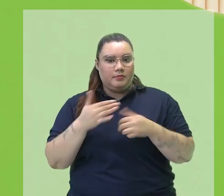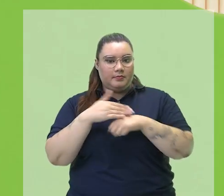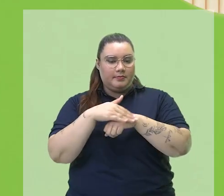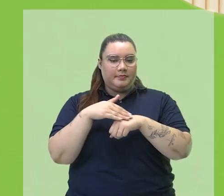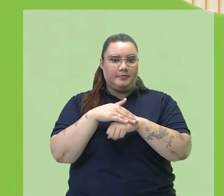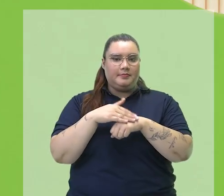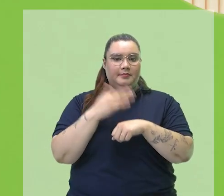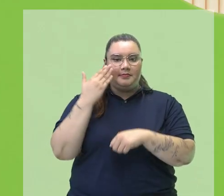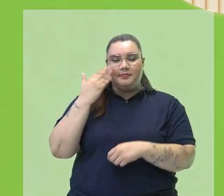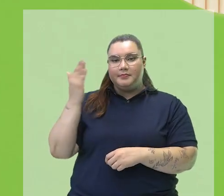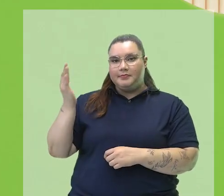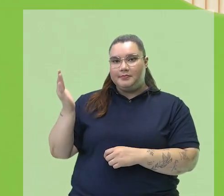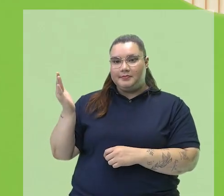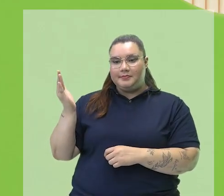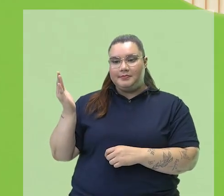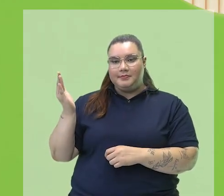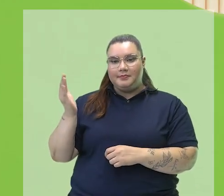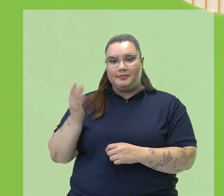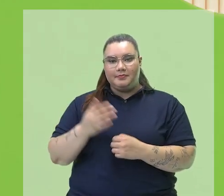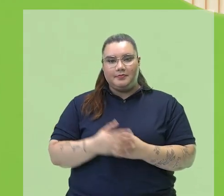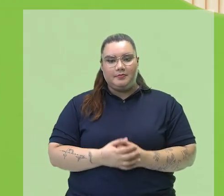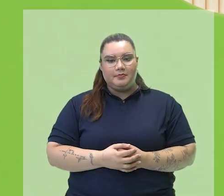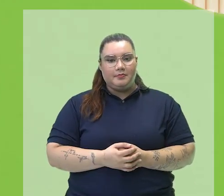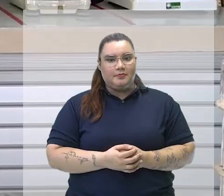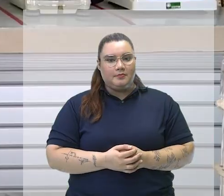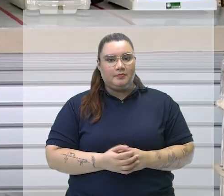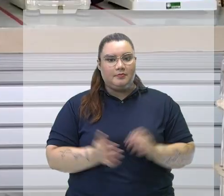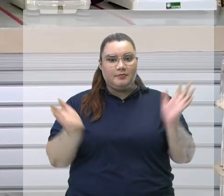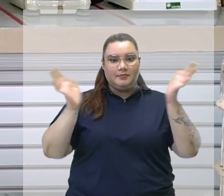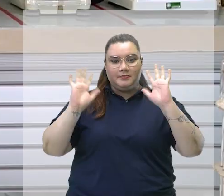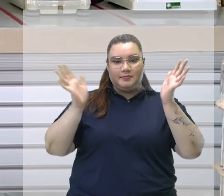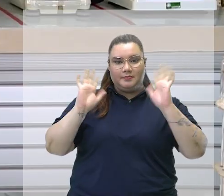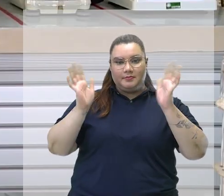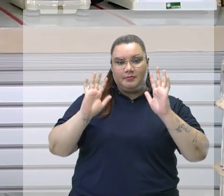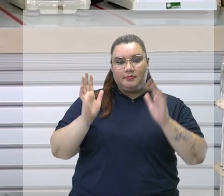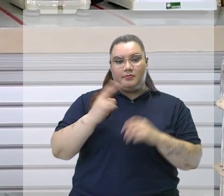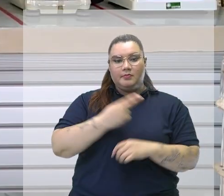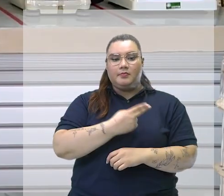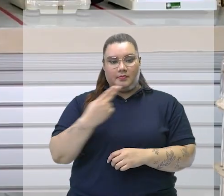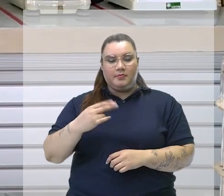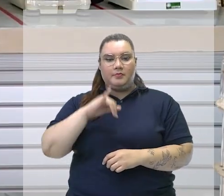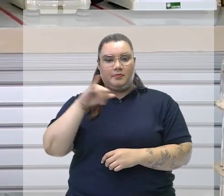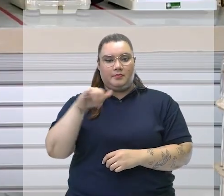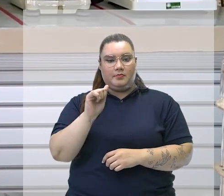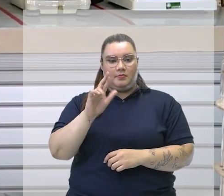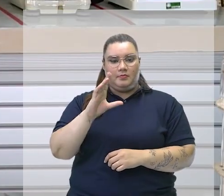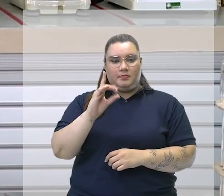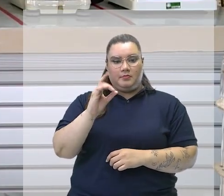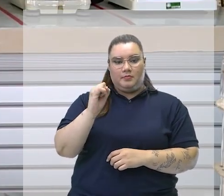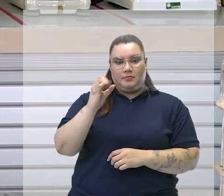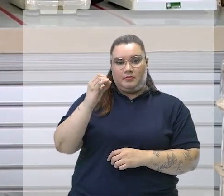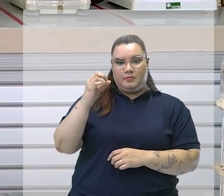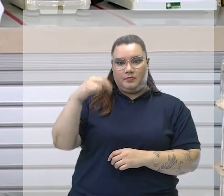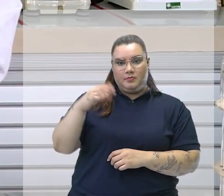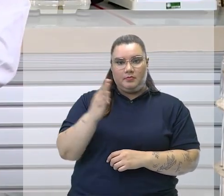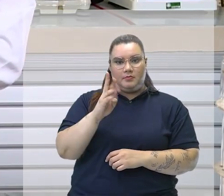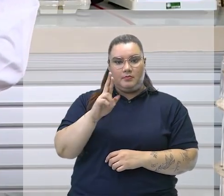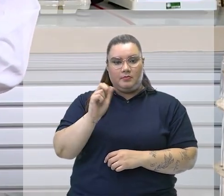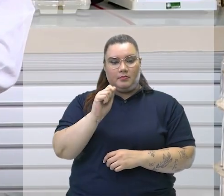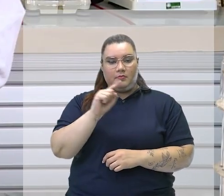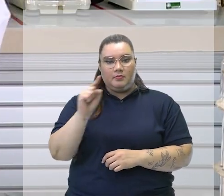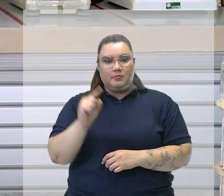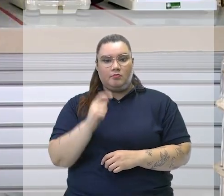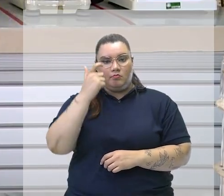que estará conversando com vocês. Vamos assistir. Olá, eu sou Jarson Braz, sou professor